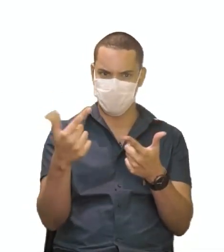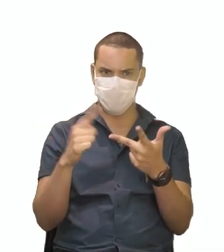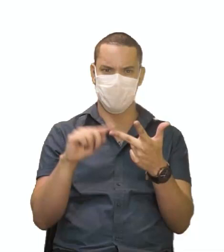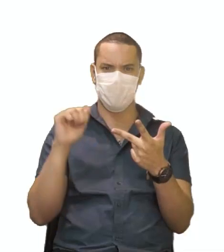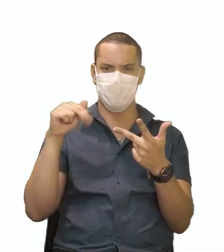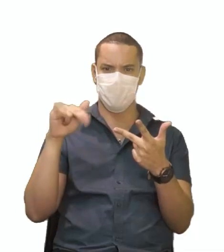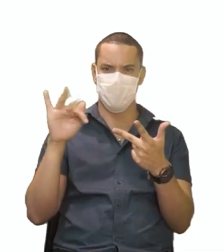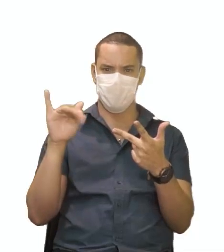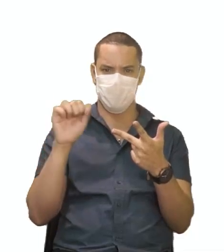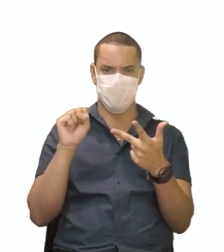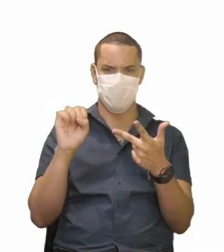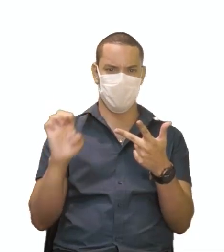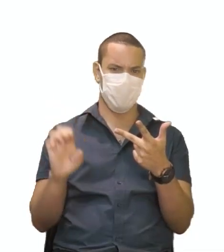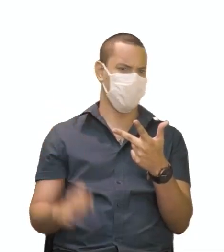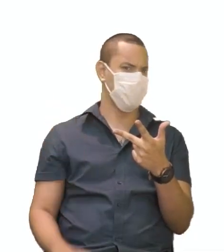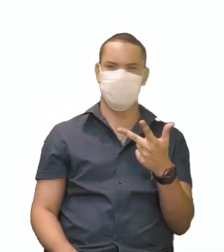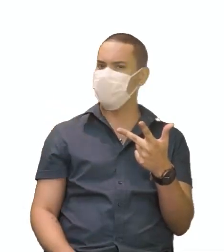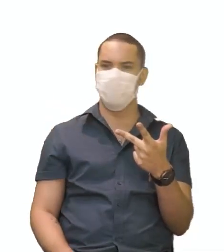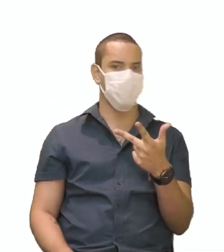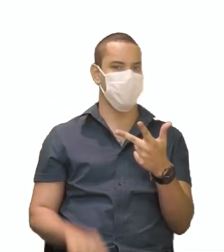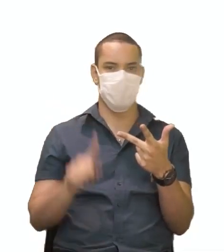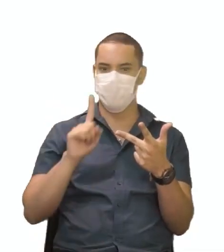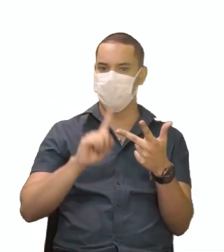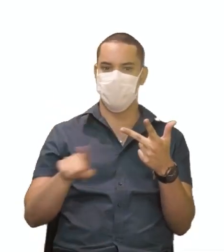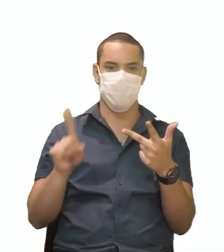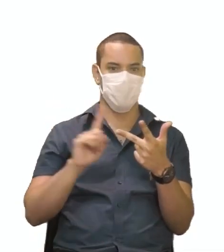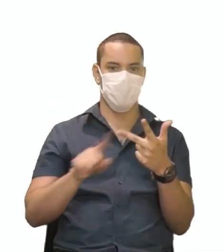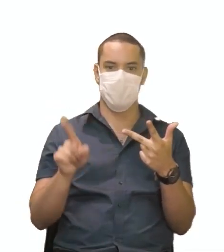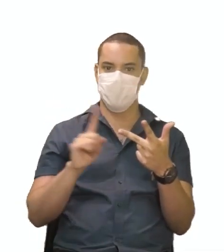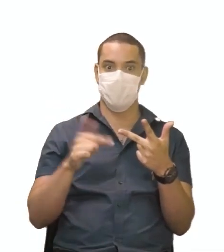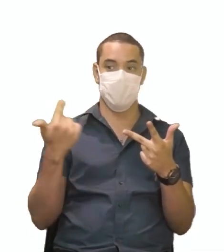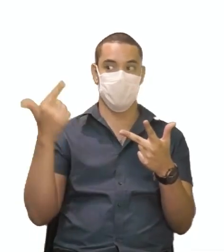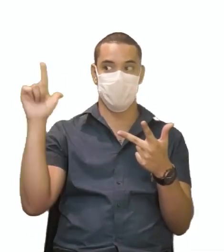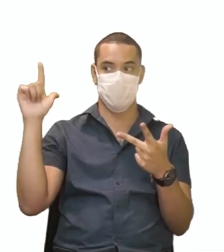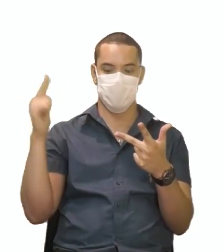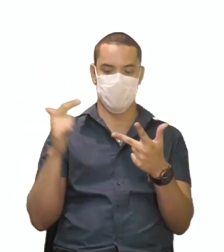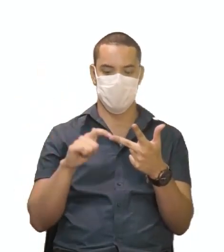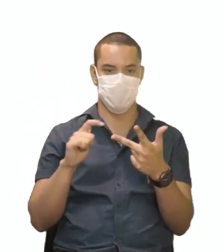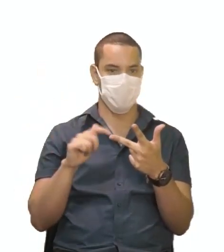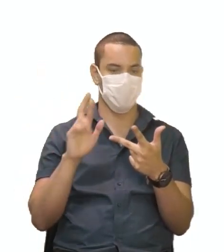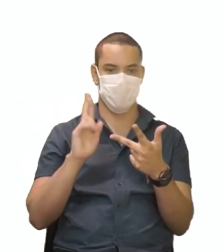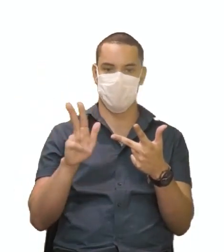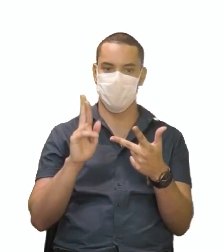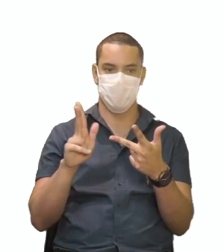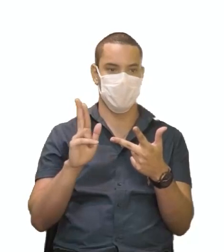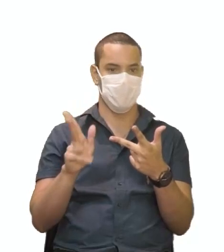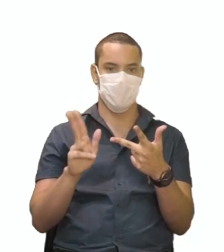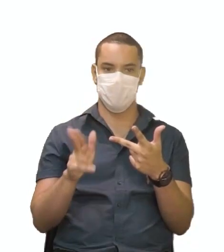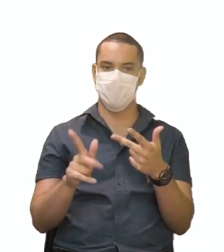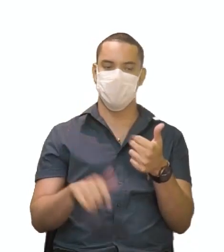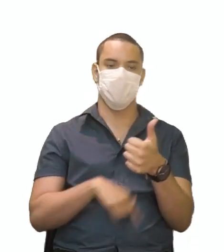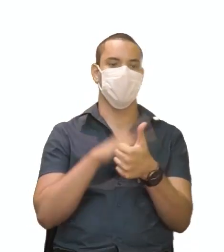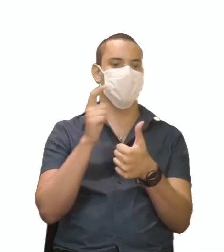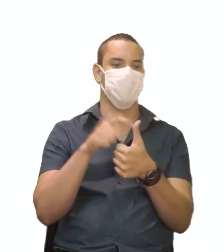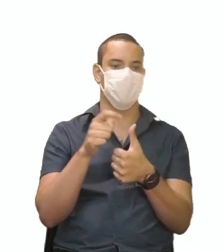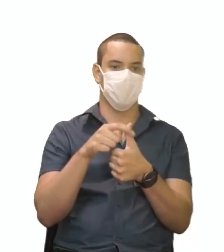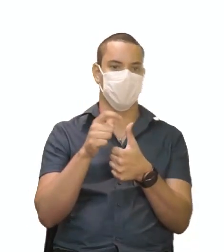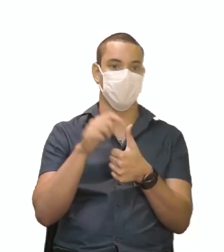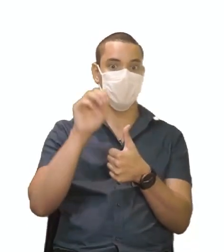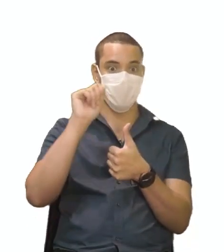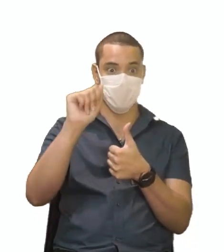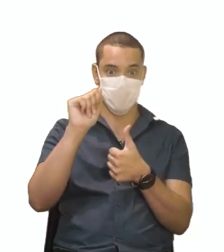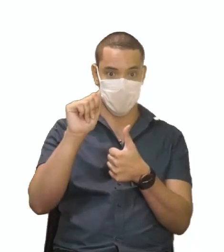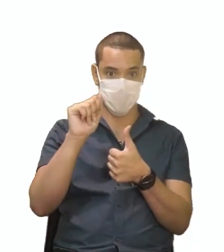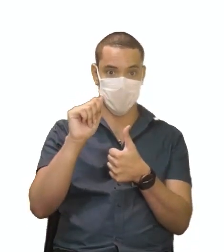e anáfase. Anáfase é uma das 4 etapas lá que ocorre no processo, né? Então, aí nós estamos falando de quê,